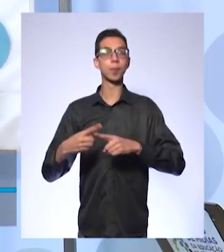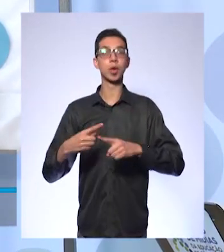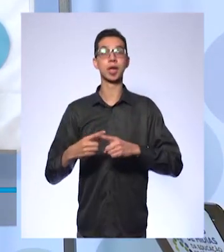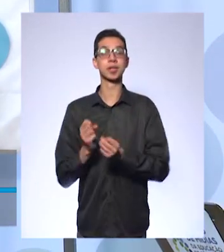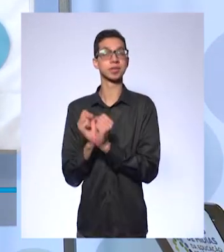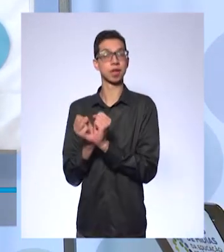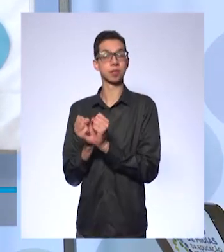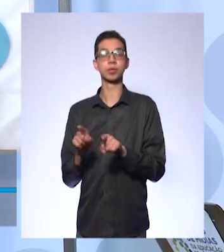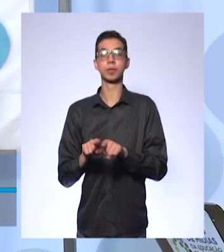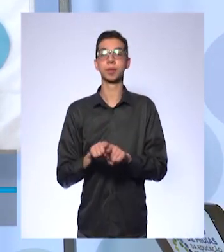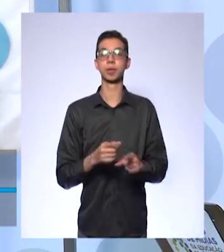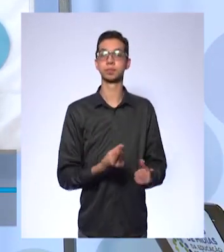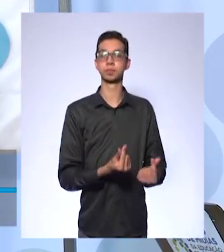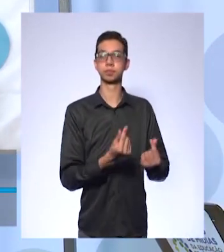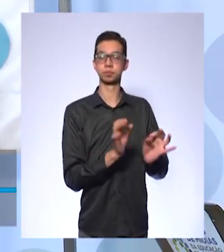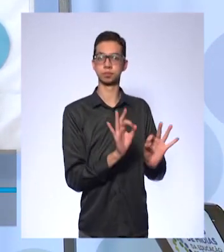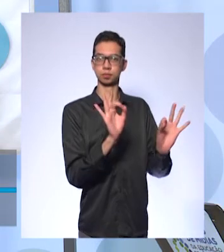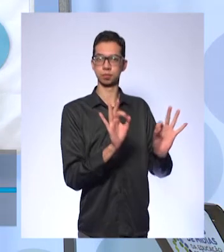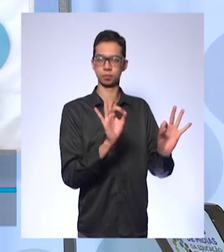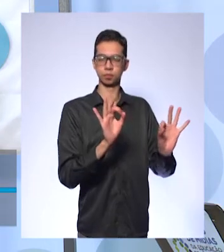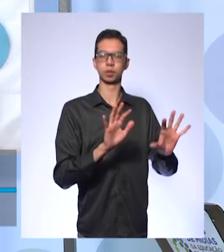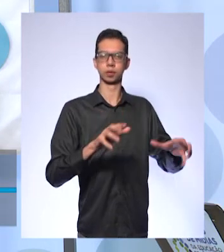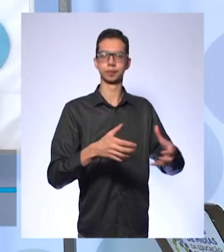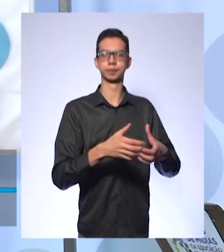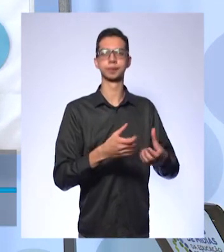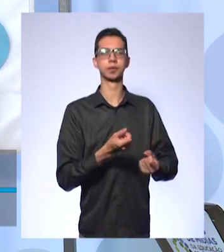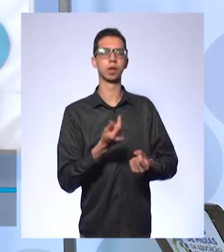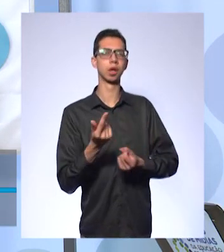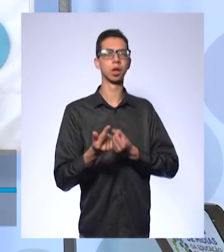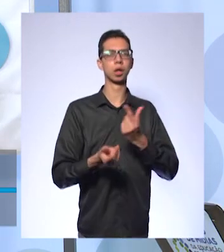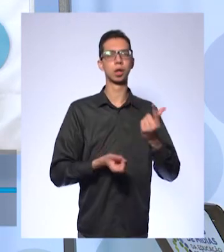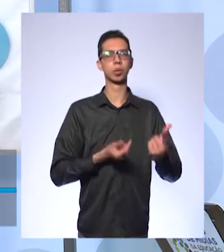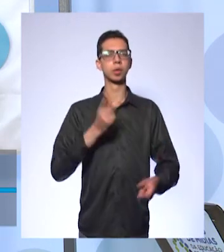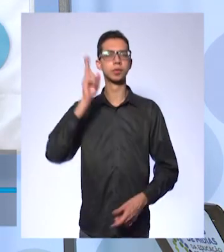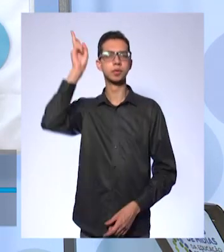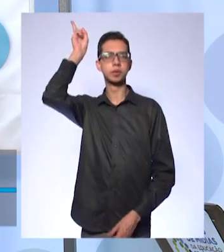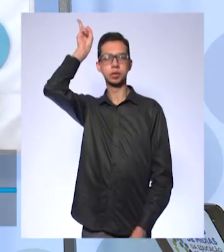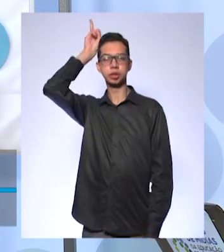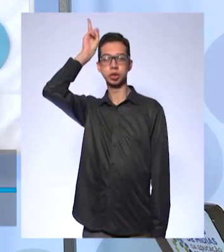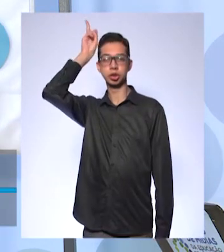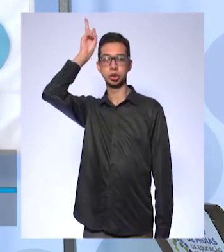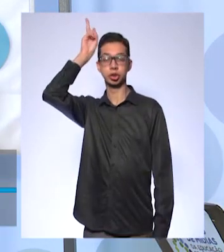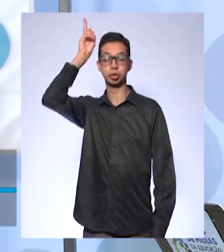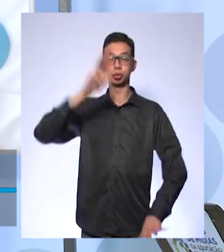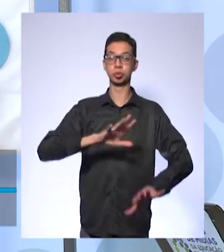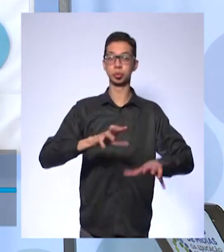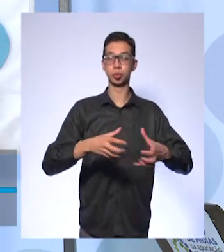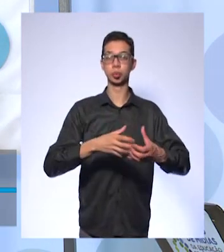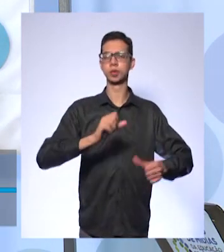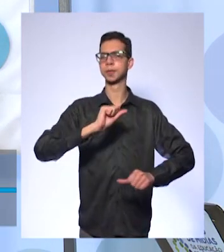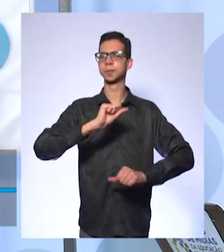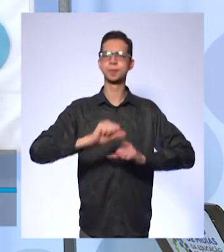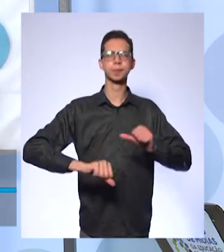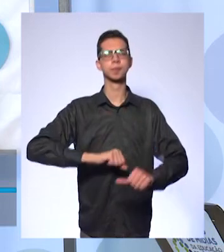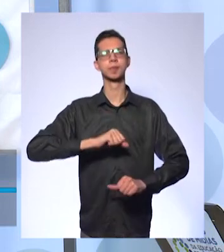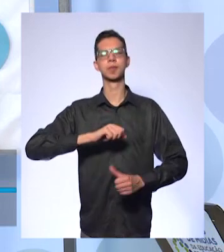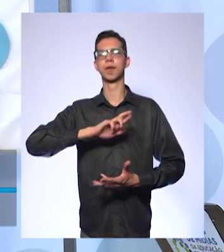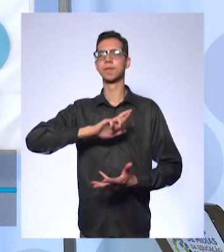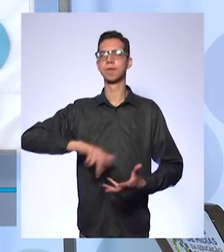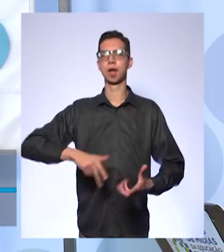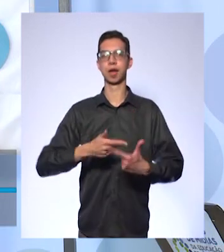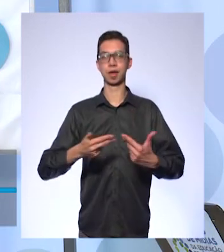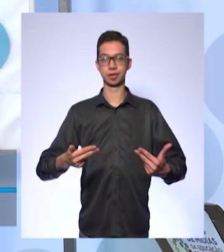que juntaram parte da elite com alguns mestiços e índios. Então tivemos várias revoltas na história do Brasil. E para quem